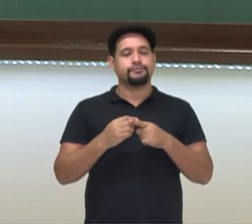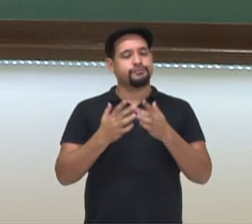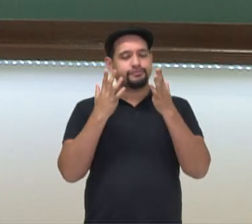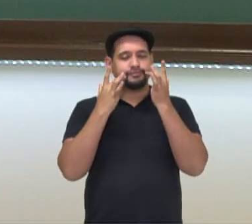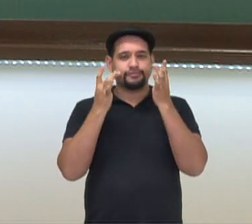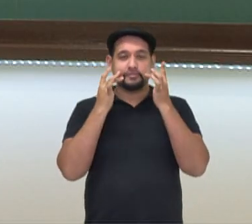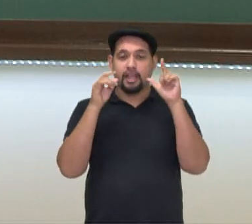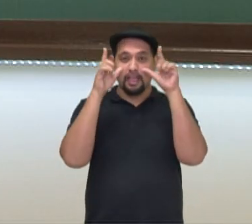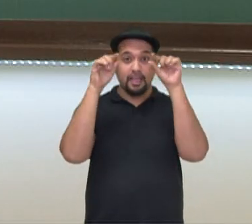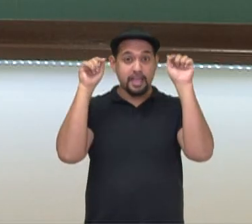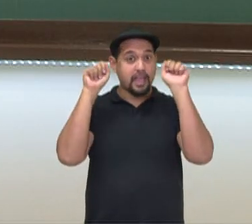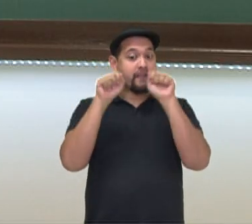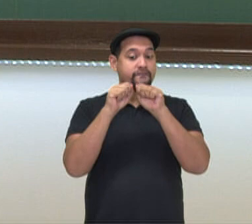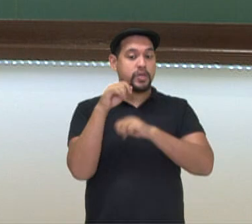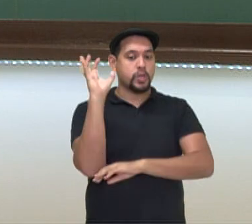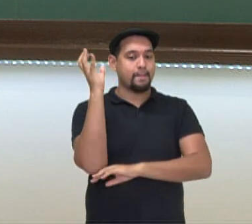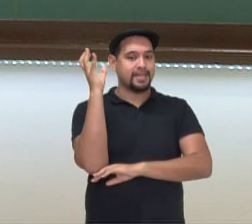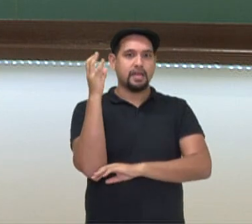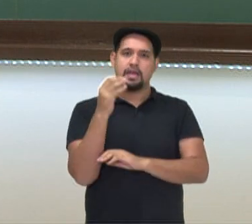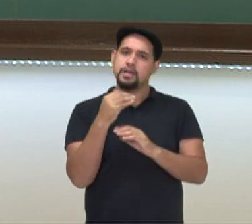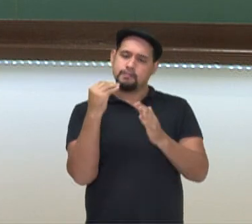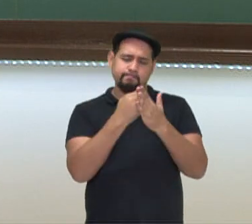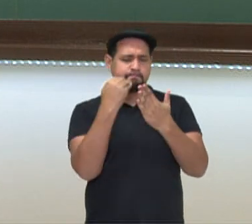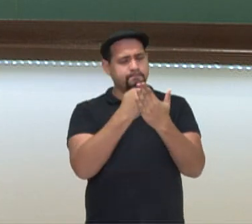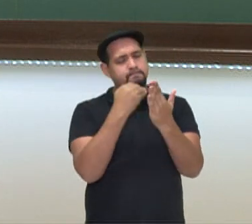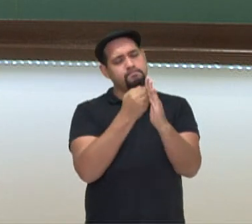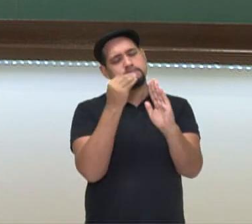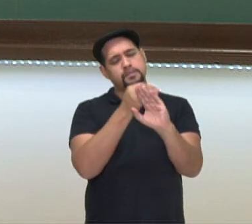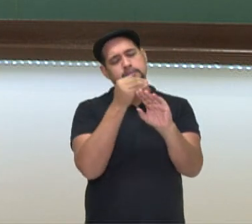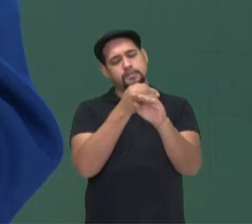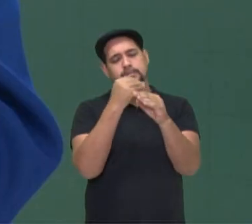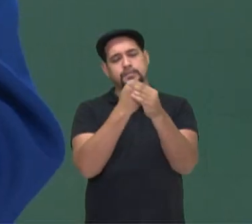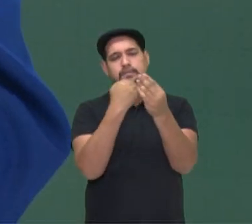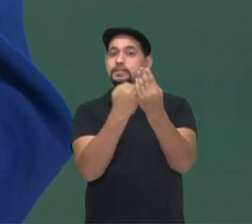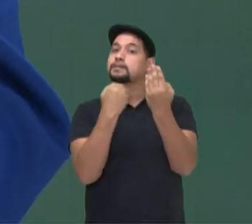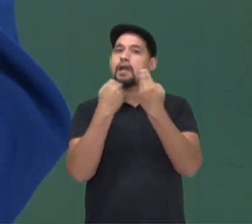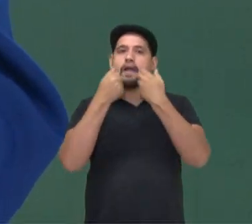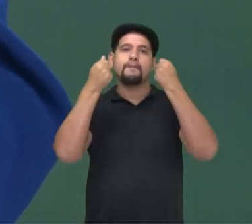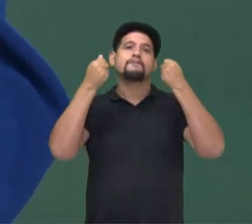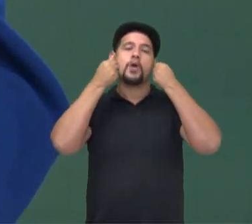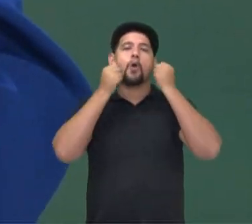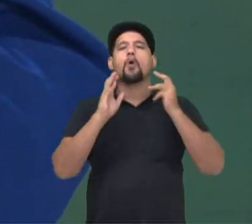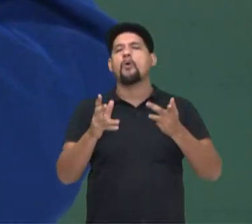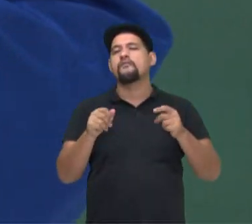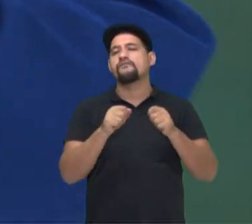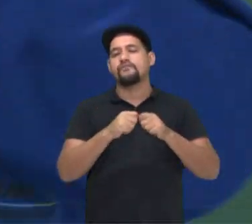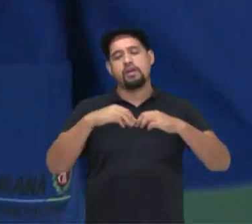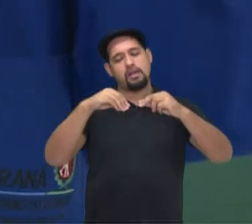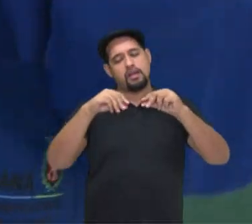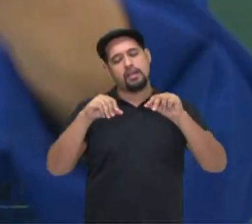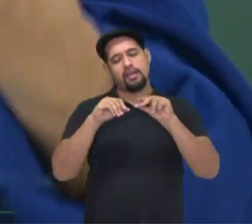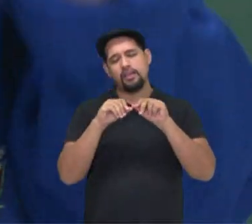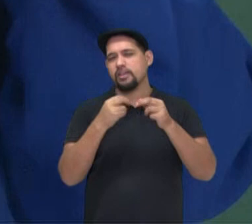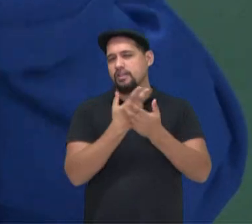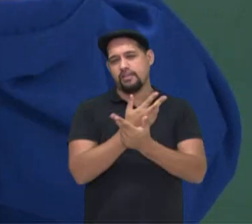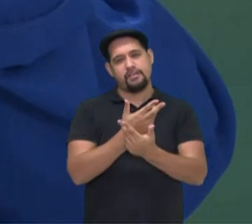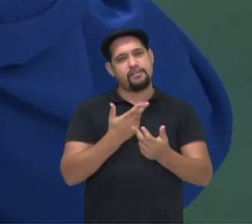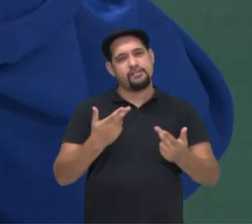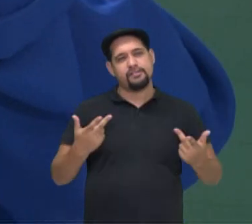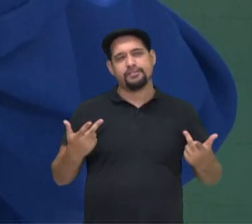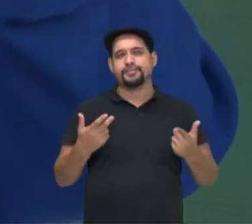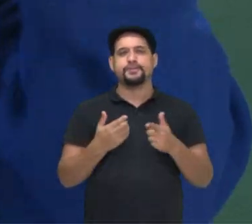eram feitas de madeiras, entalhadas à mão, né? Esculpidas à mão. Hoje a gente pode fazer com